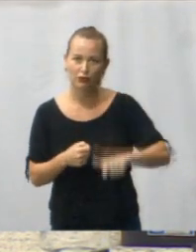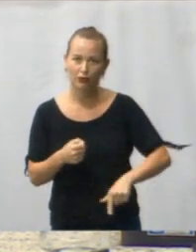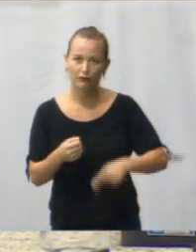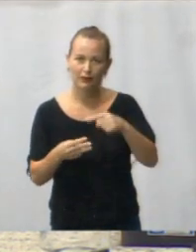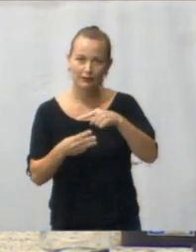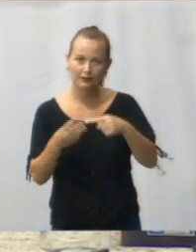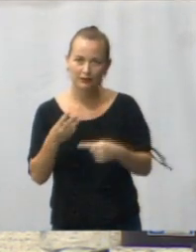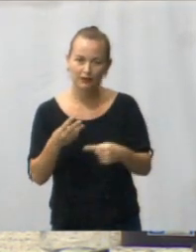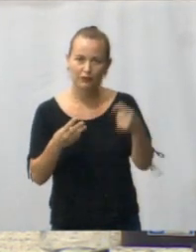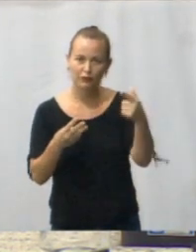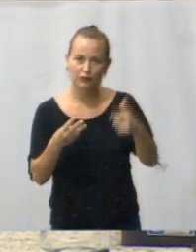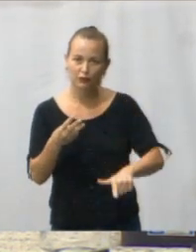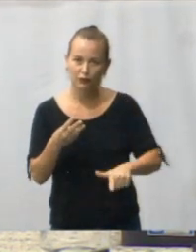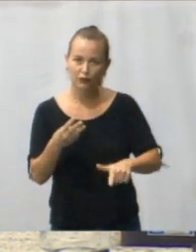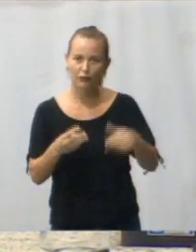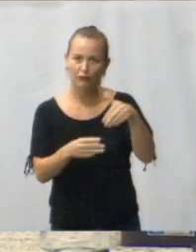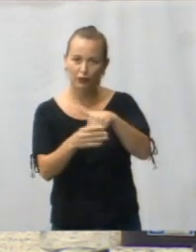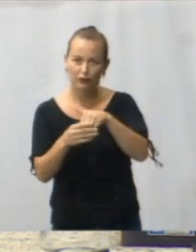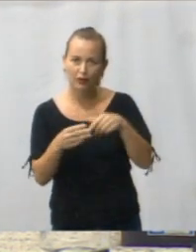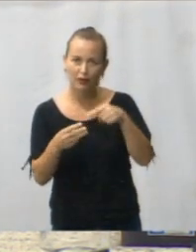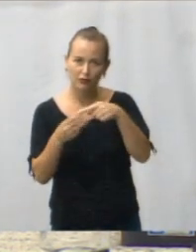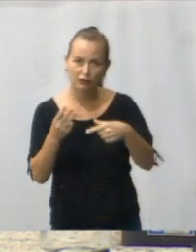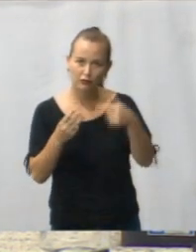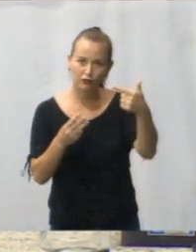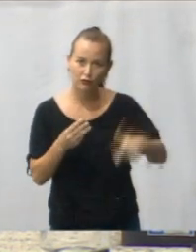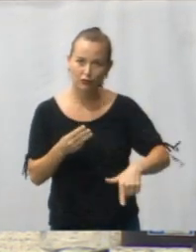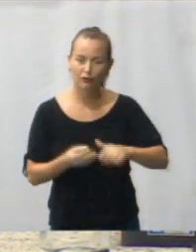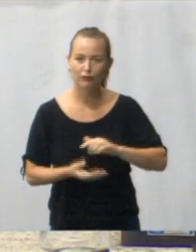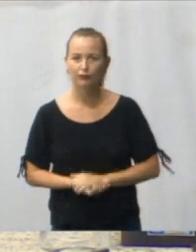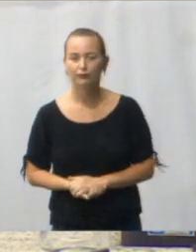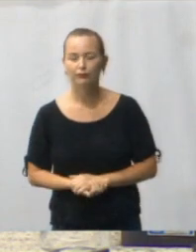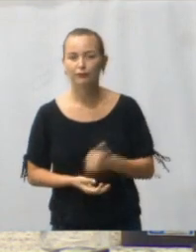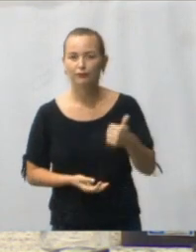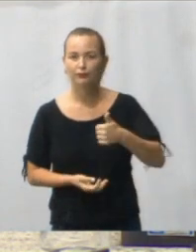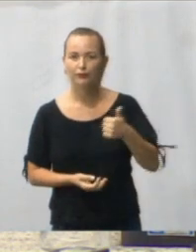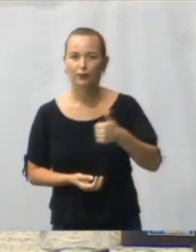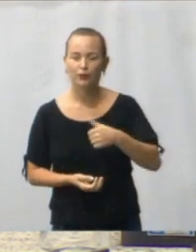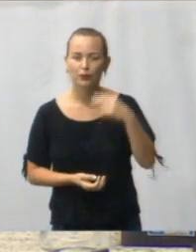ok? Então vamos lá. Primeiro é urgentismo ao projeto